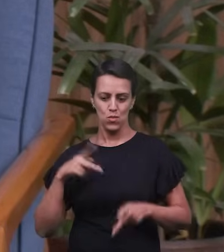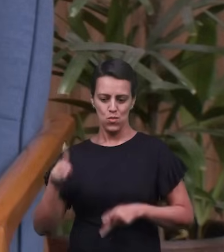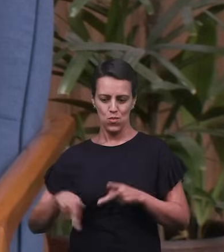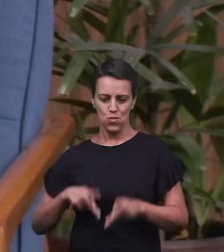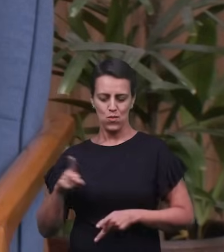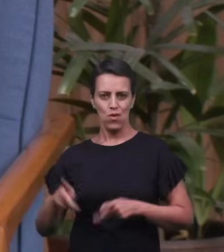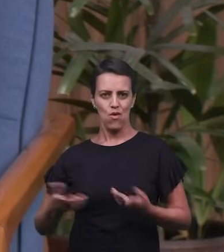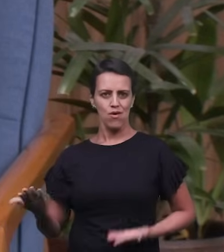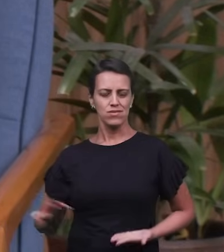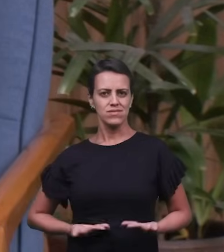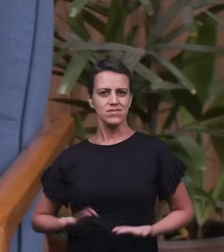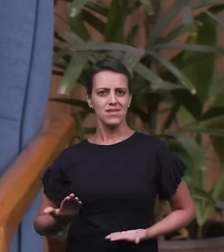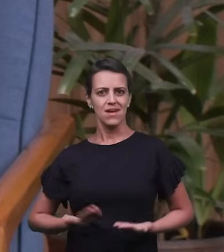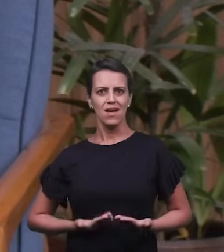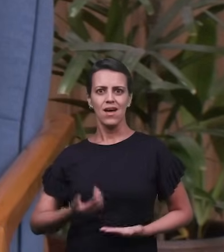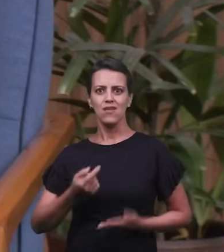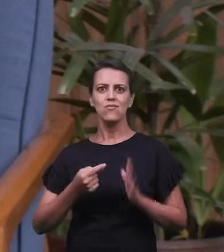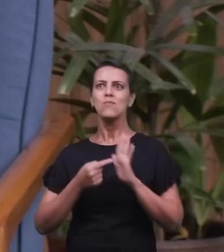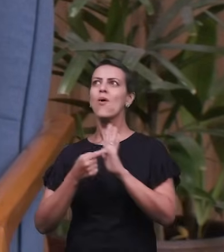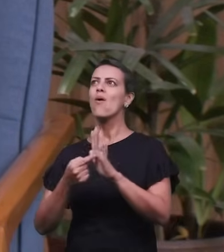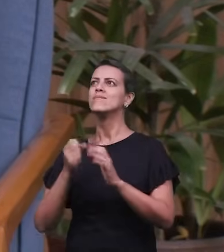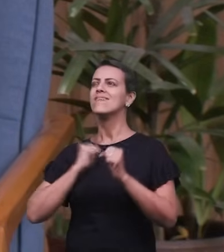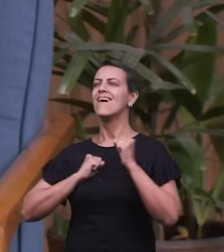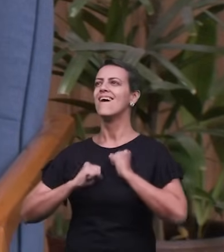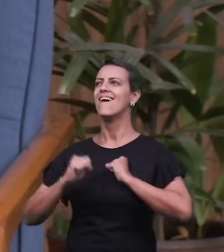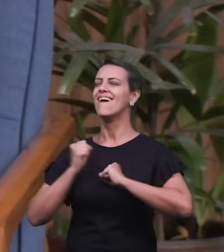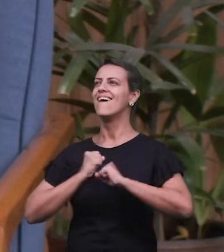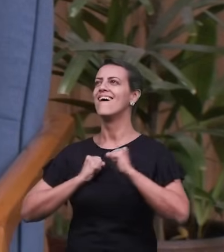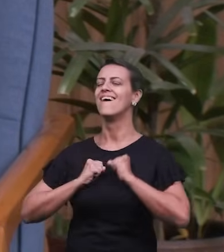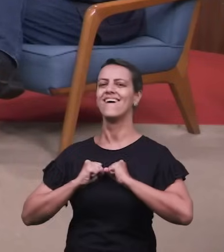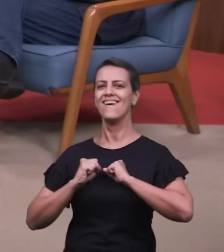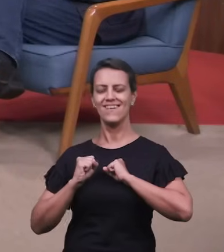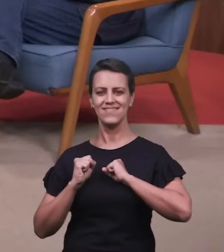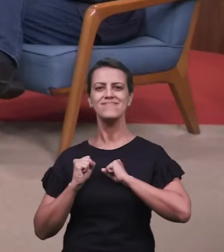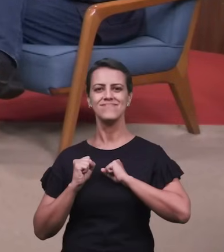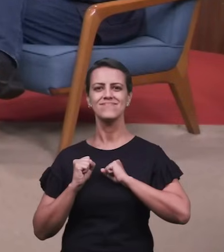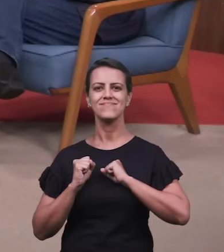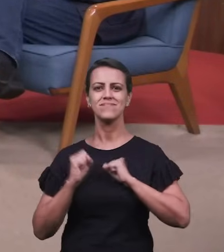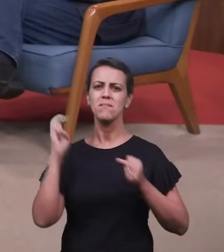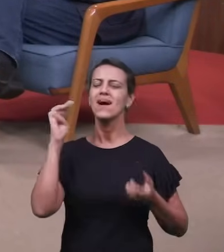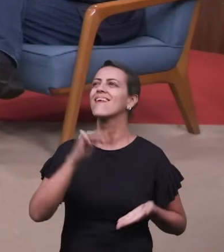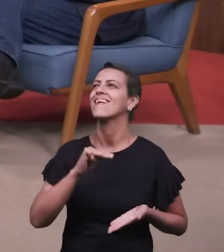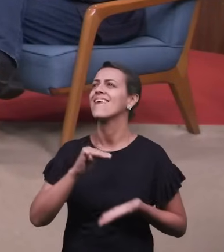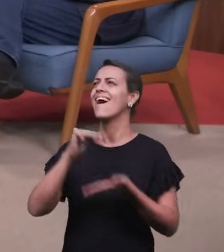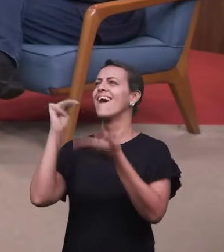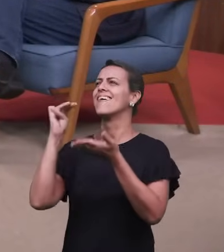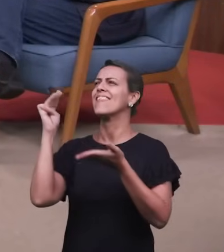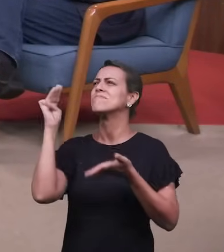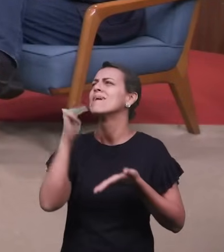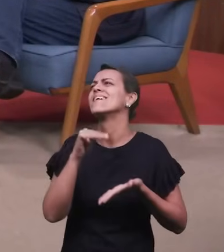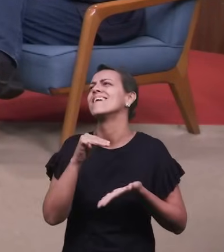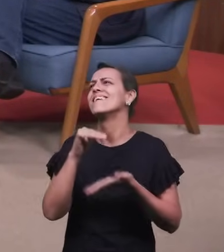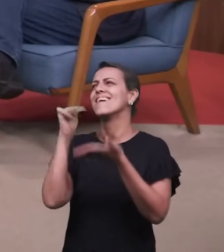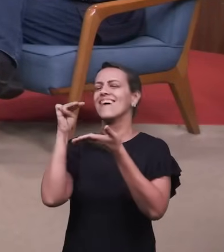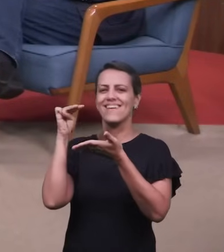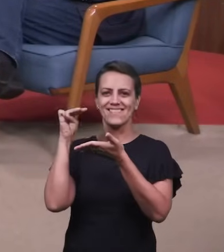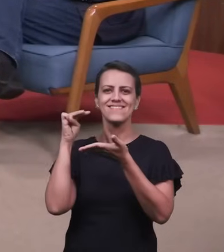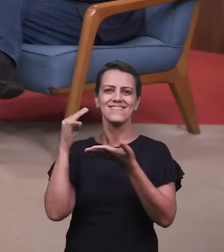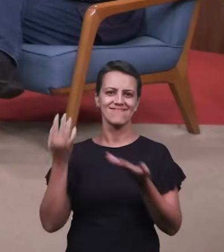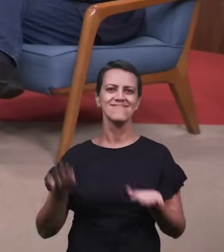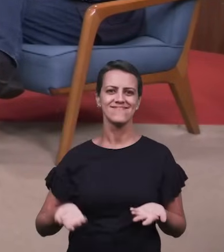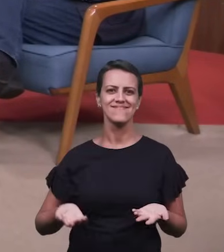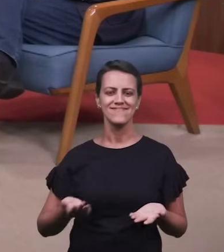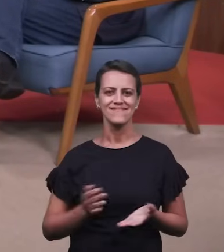deixa transparecer, ela demonstra esse anseio quando ela usa essa expressão. Como é que a gente pode entender isso